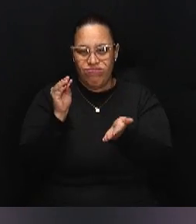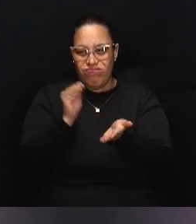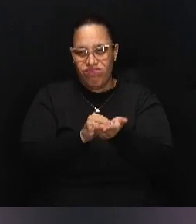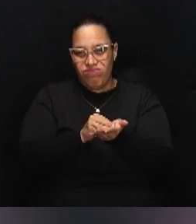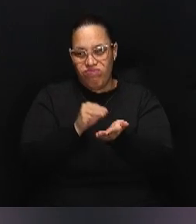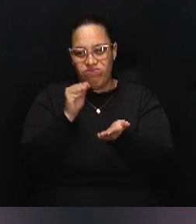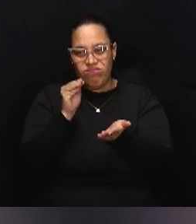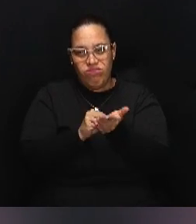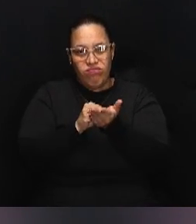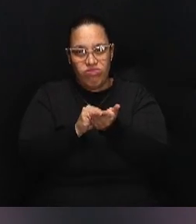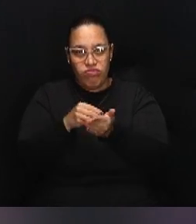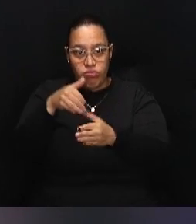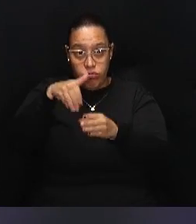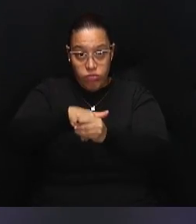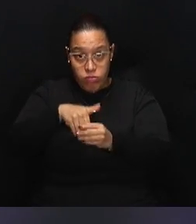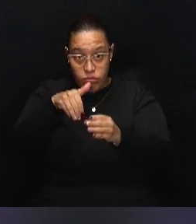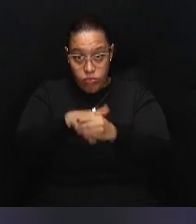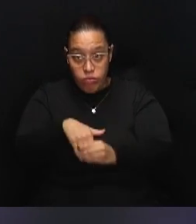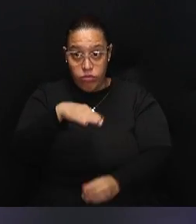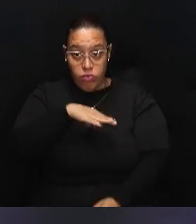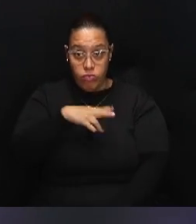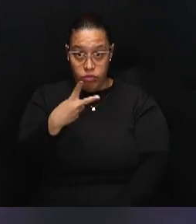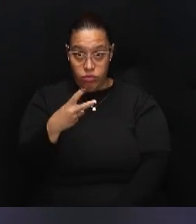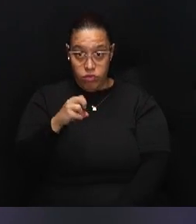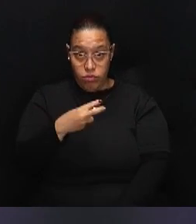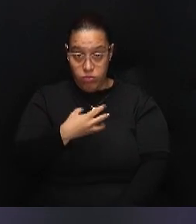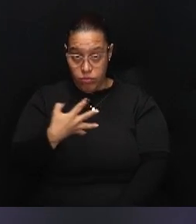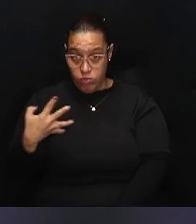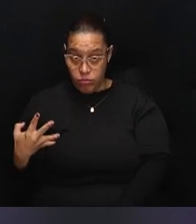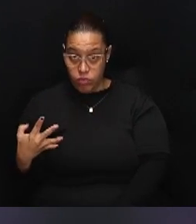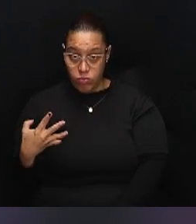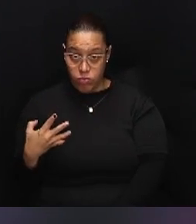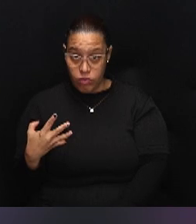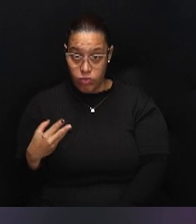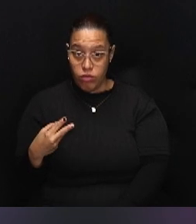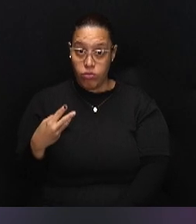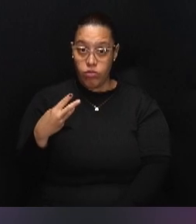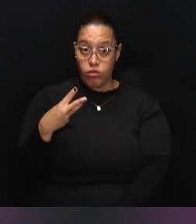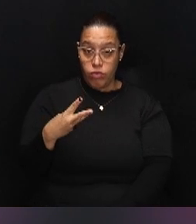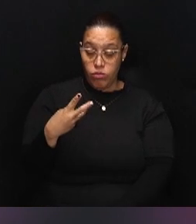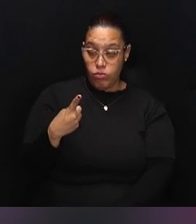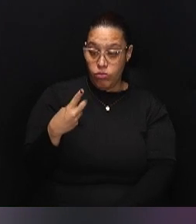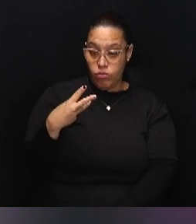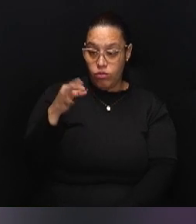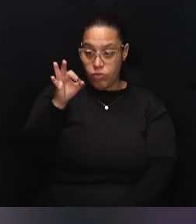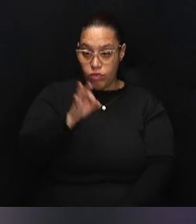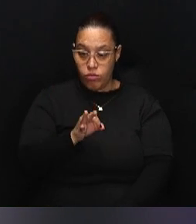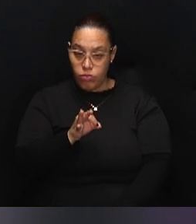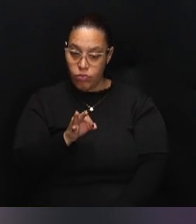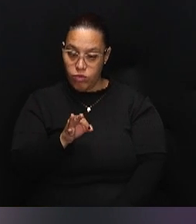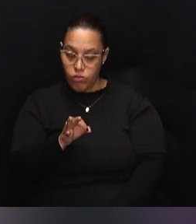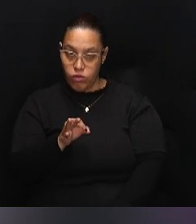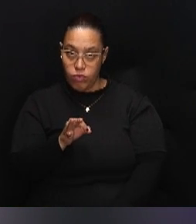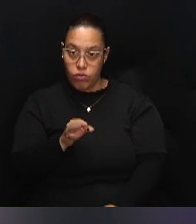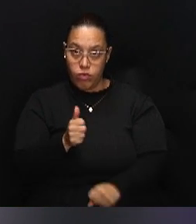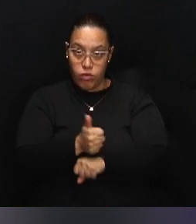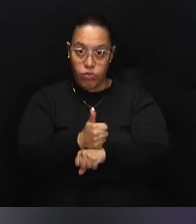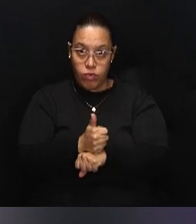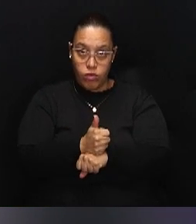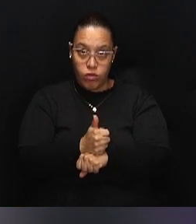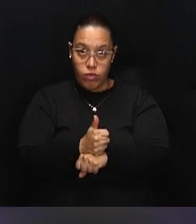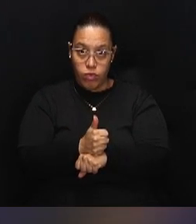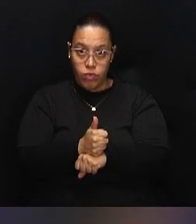é insuficiente. Nas eleições municipais de 2024, apenas 13% dos cargos